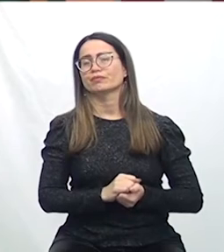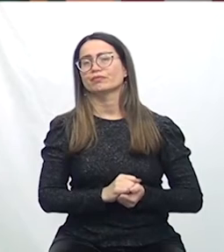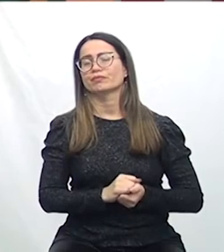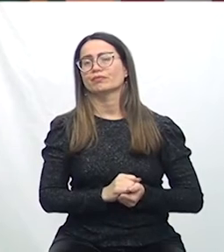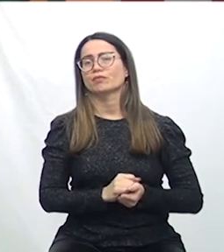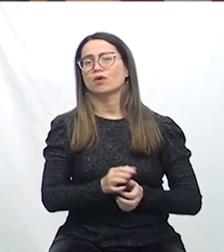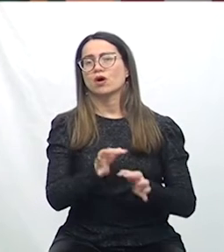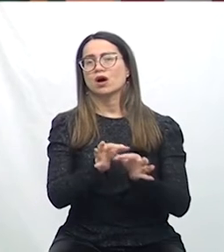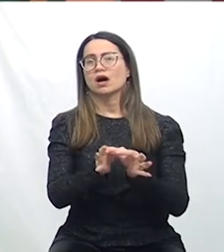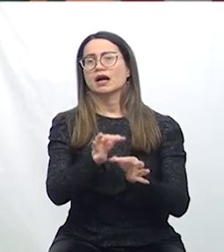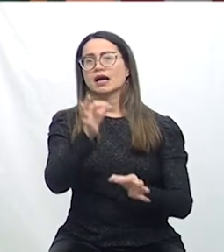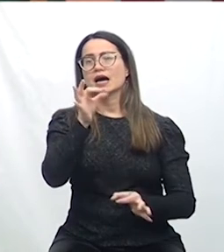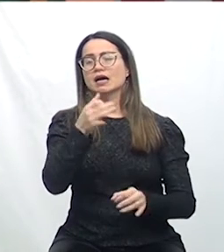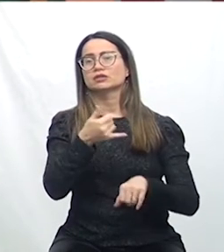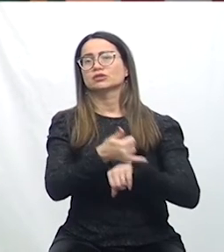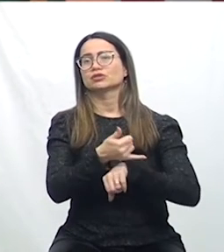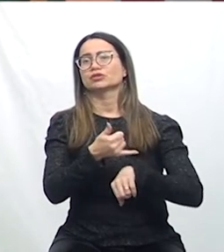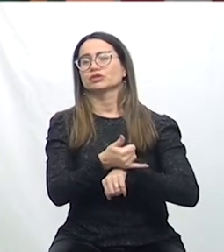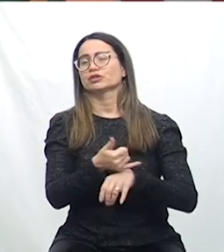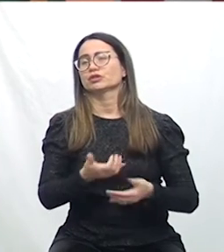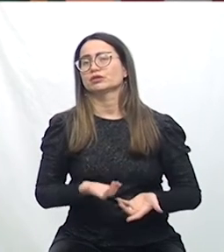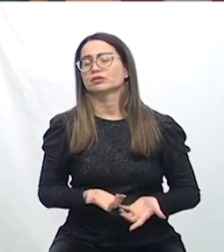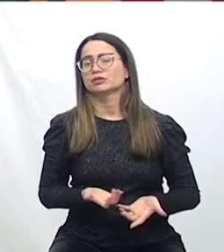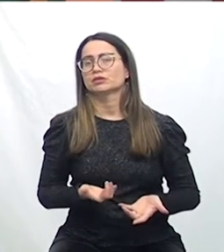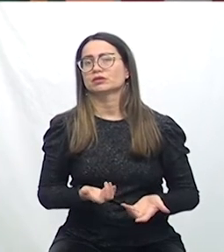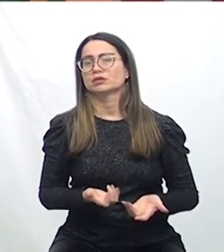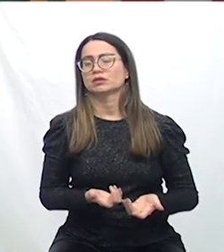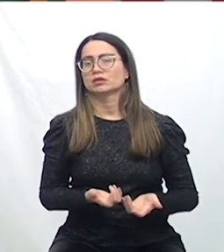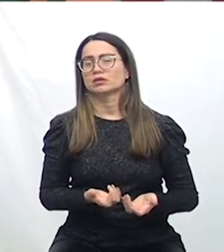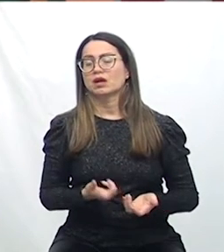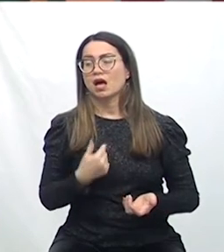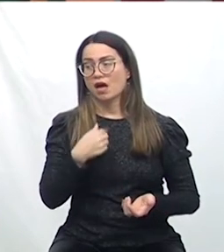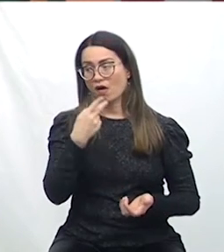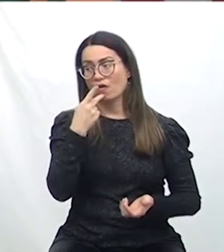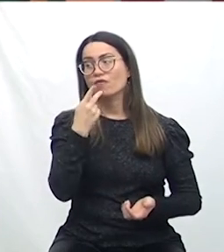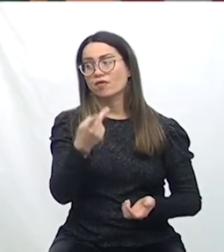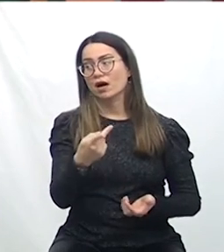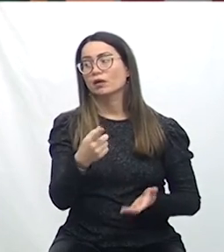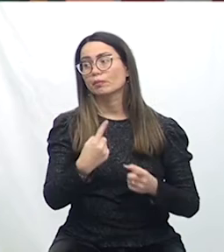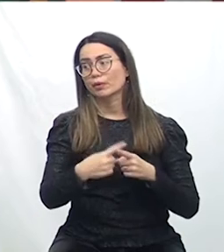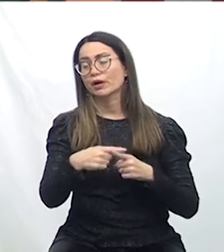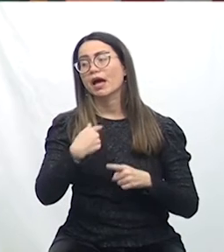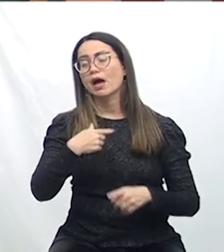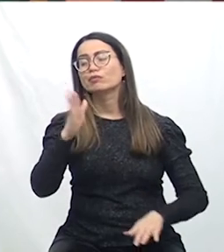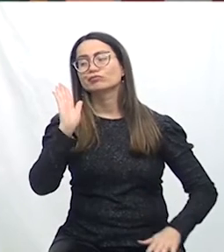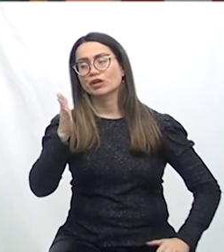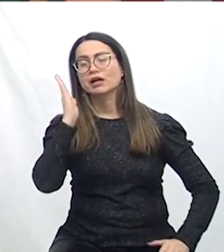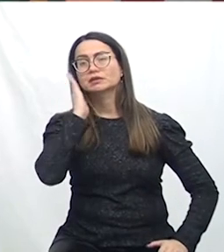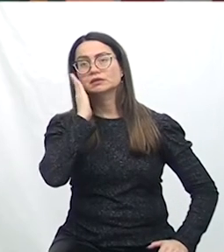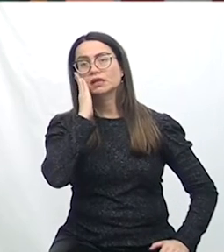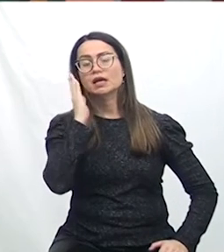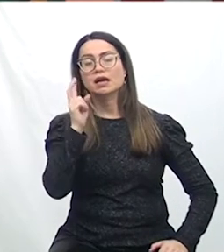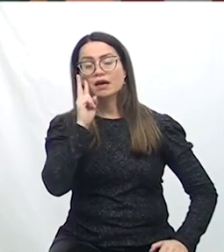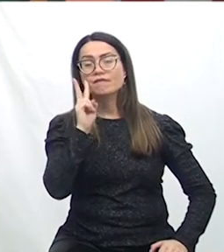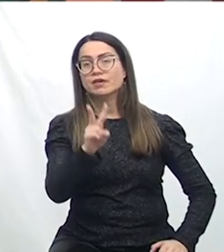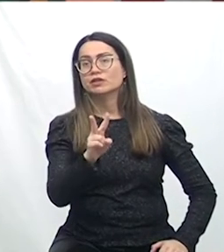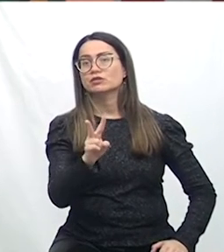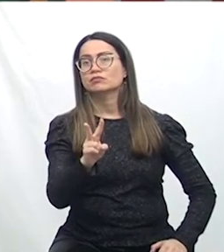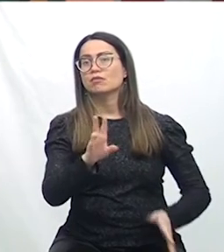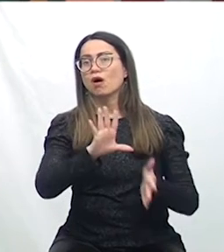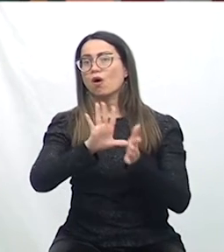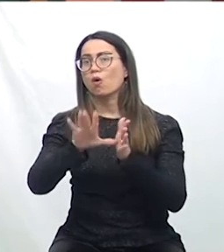grades de alumínio, né? Eu falo isso com uma certa autoridade, porque temos visto isso, esse